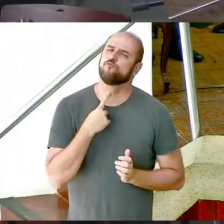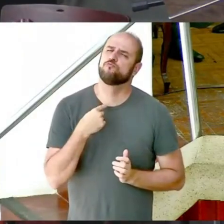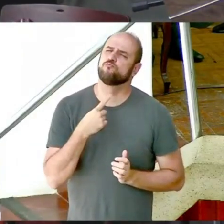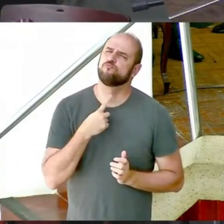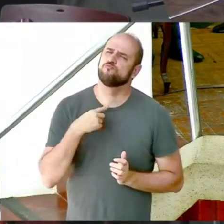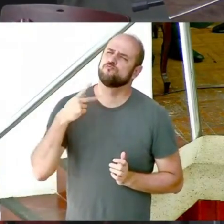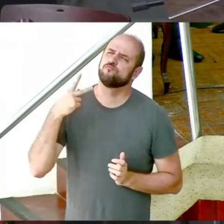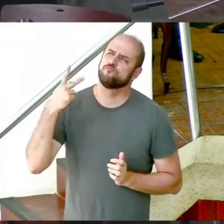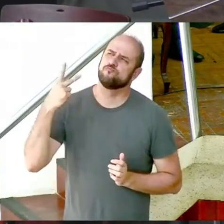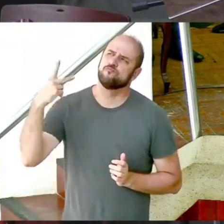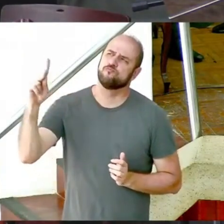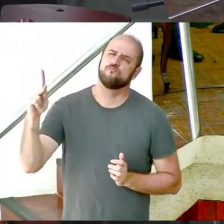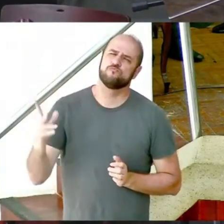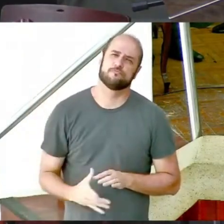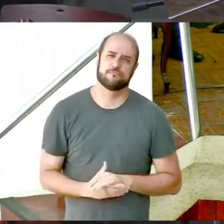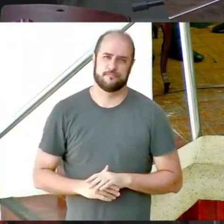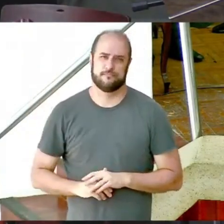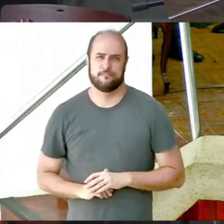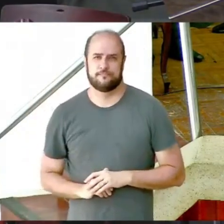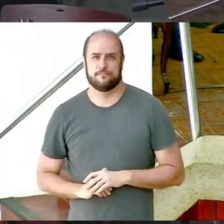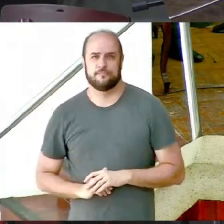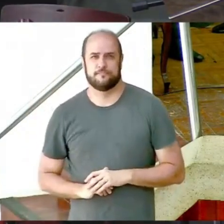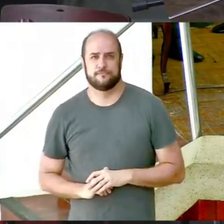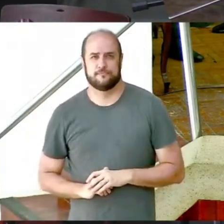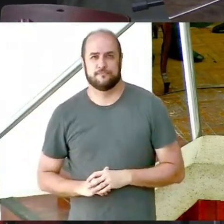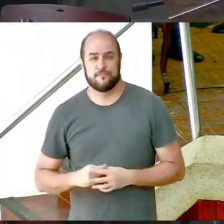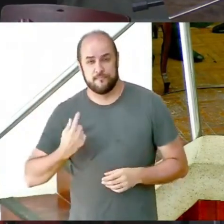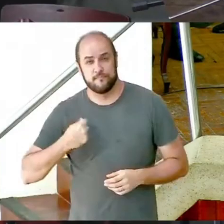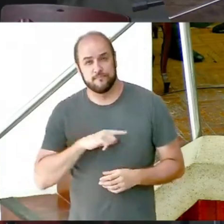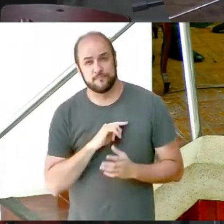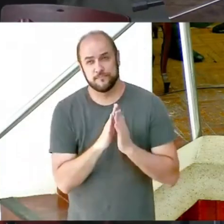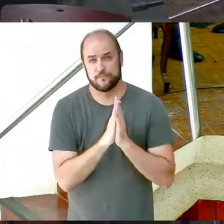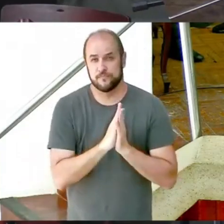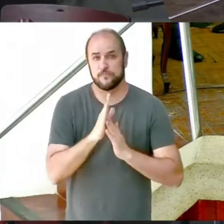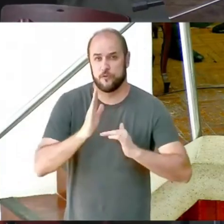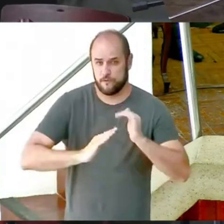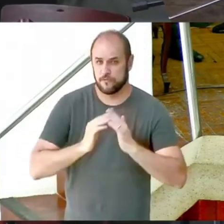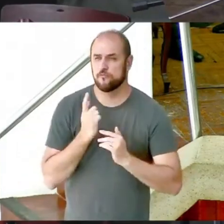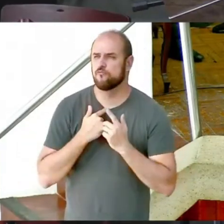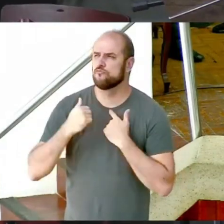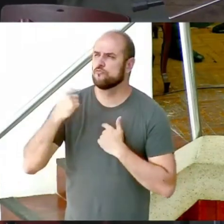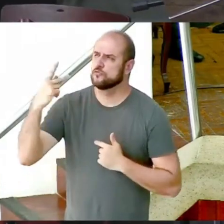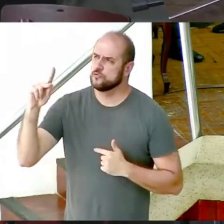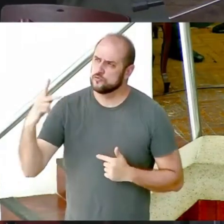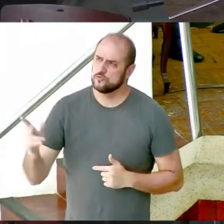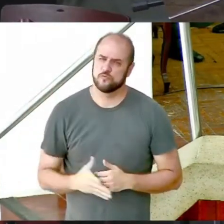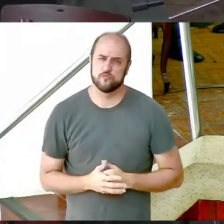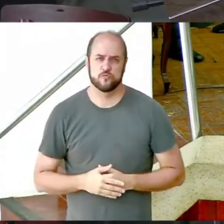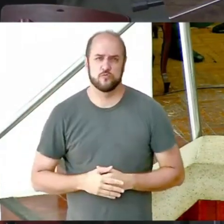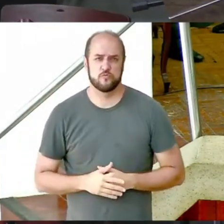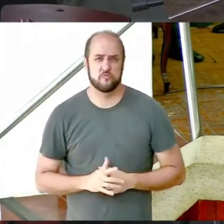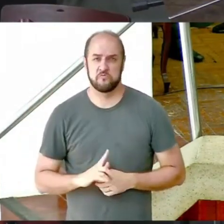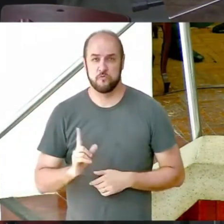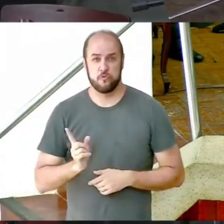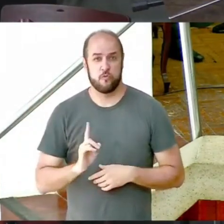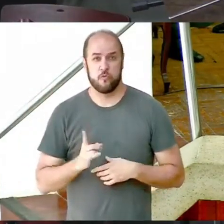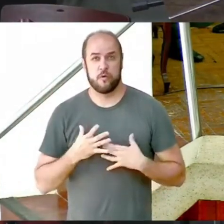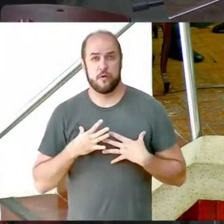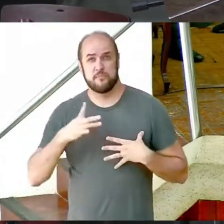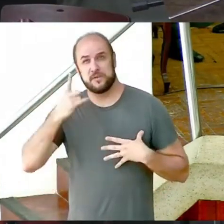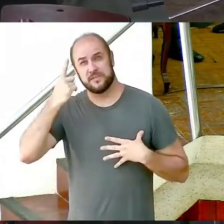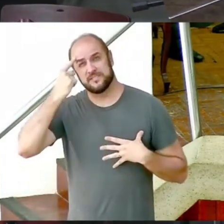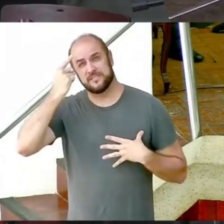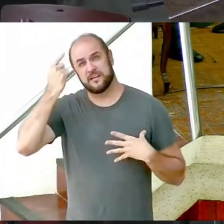tua vontade. Quando oramos, seja feita a tua vontade, não nos entregamos a um fatalismo